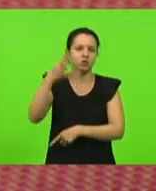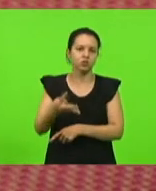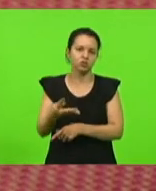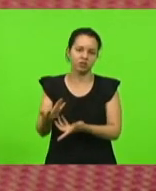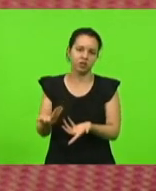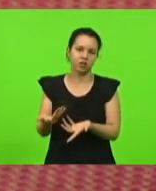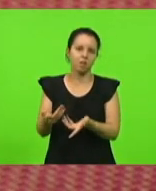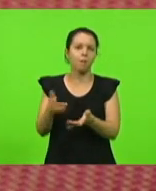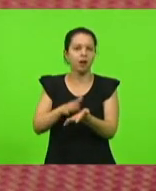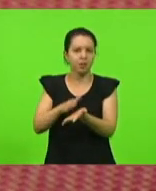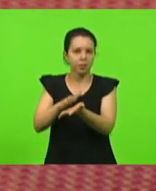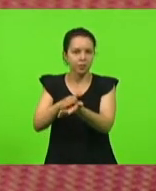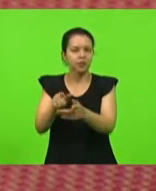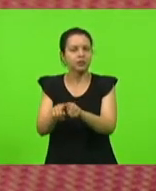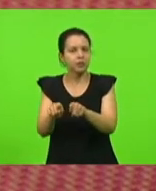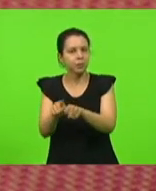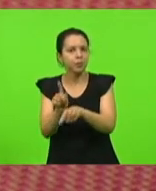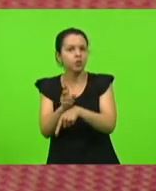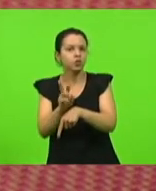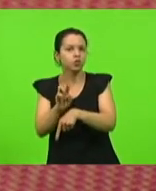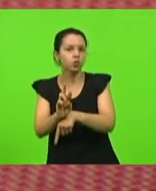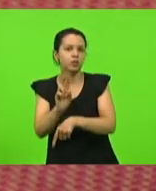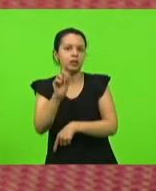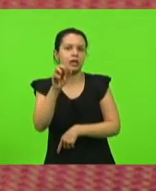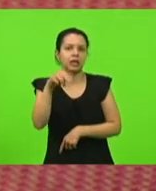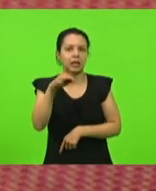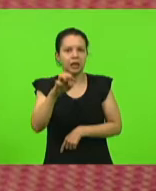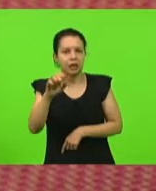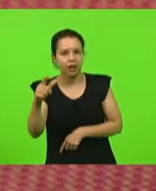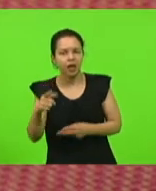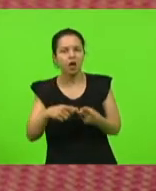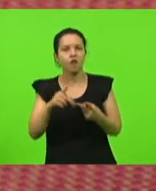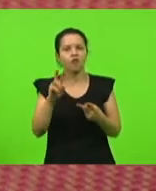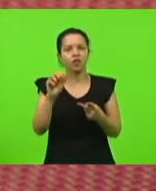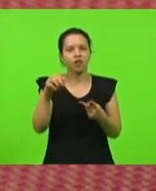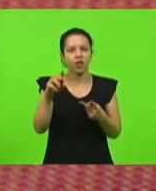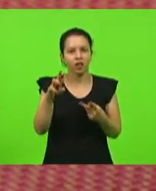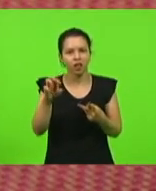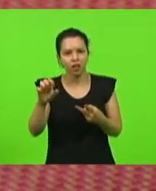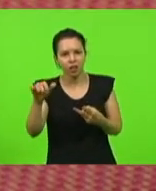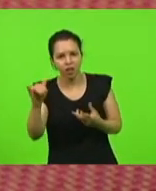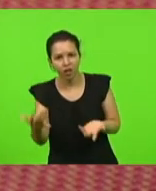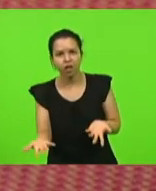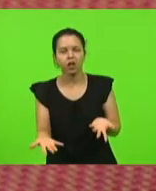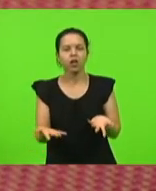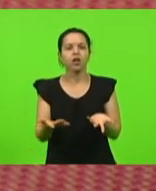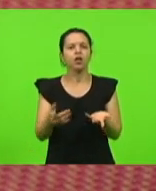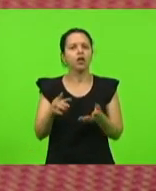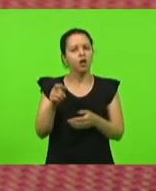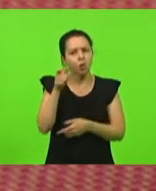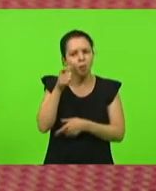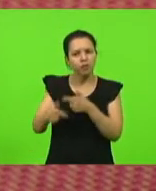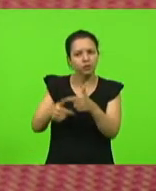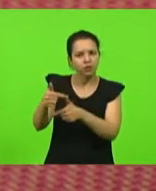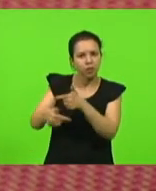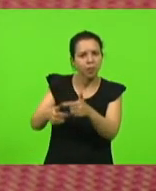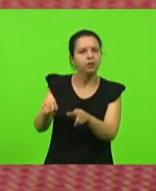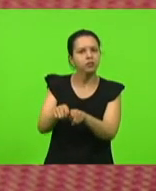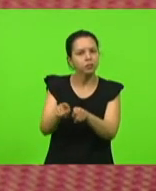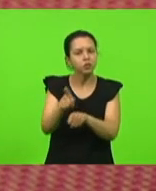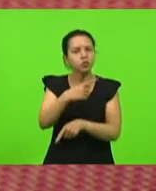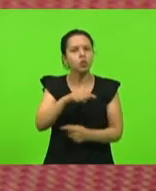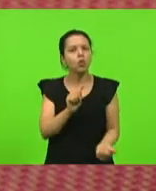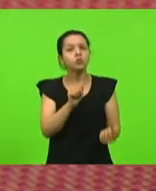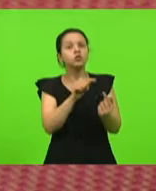o doutor Daniel Paladino, Vanderlei Redondo, que acompanham esse trabalho. E o nosso objetivo com a lei